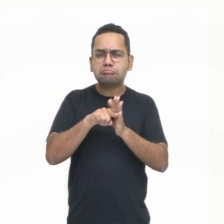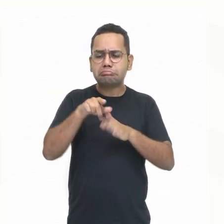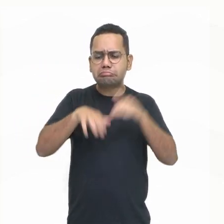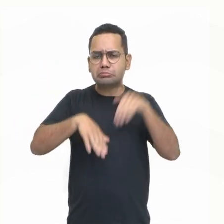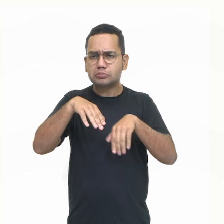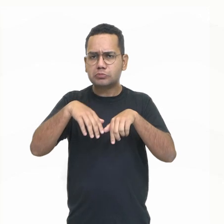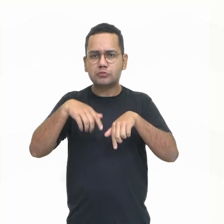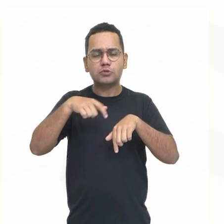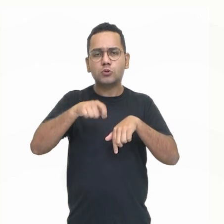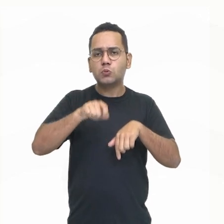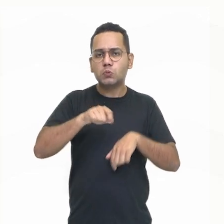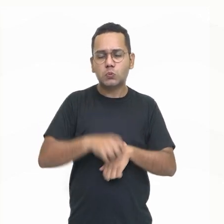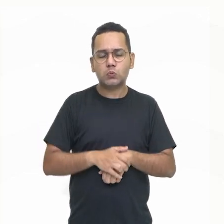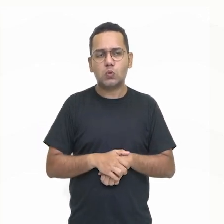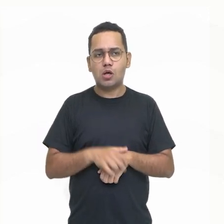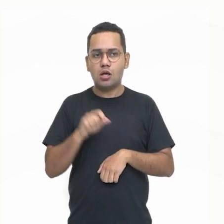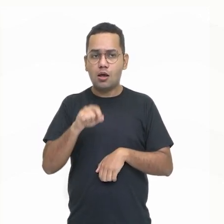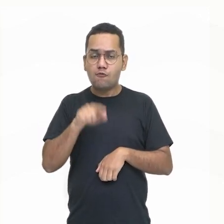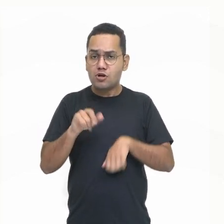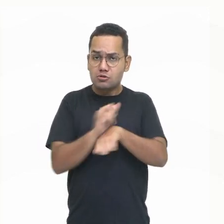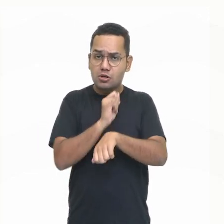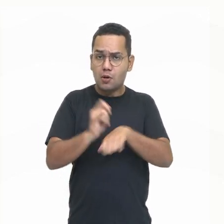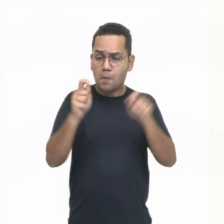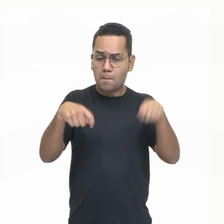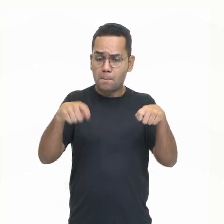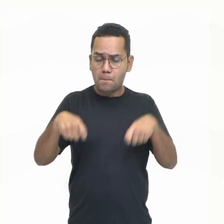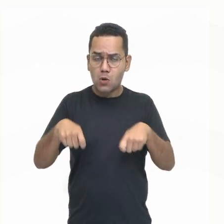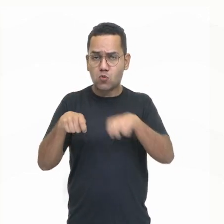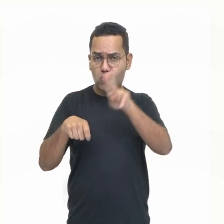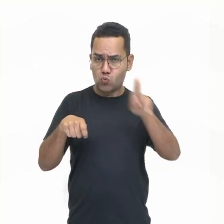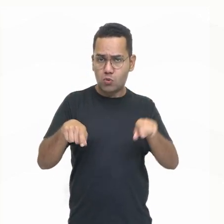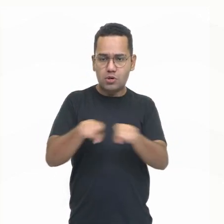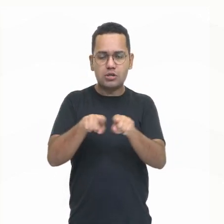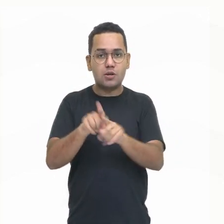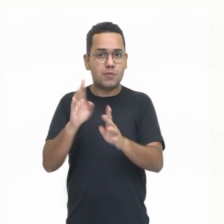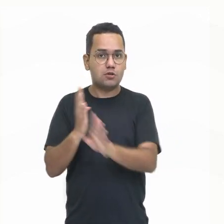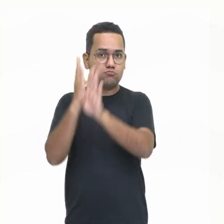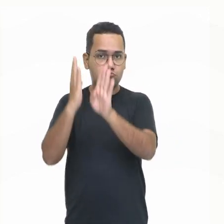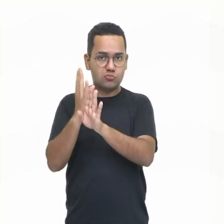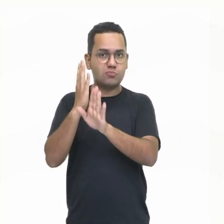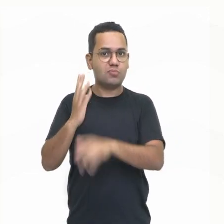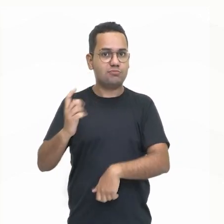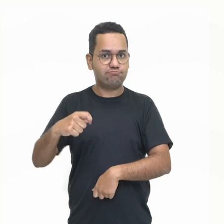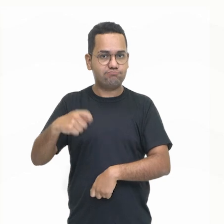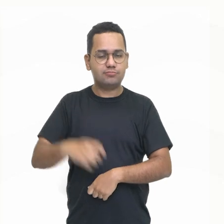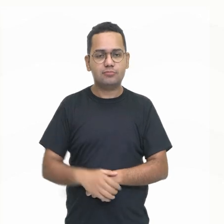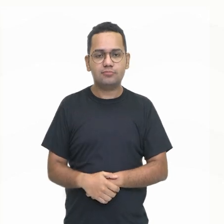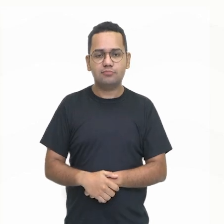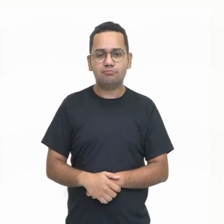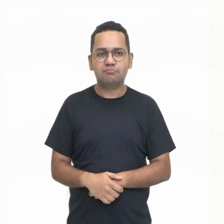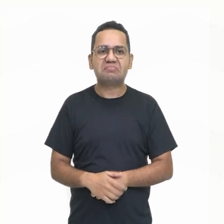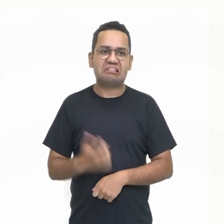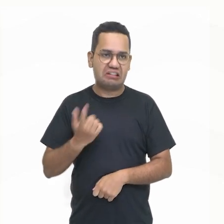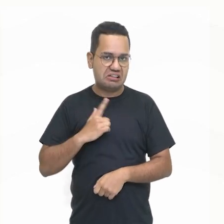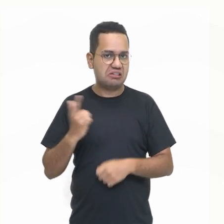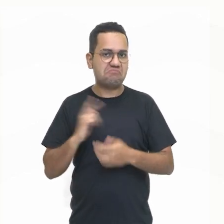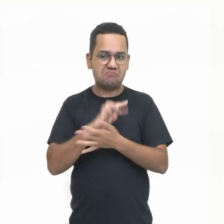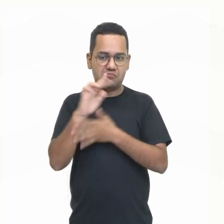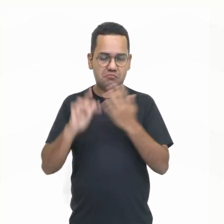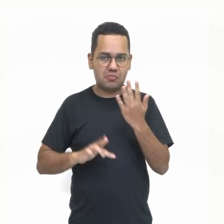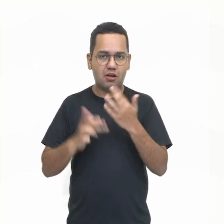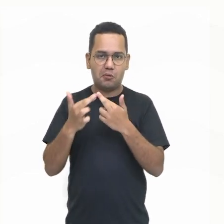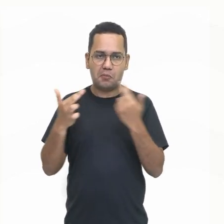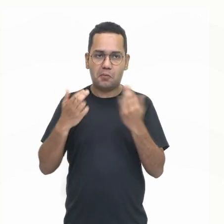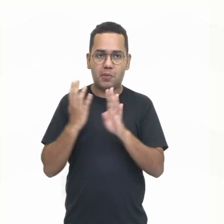e continuam sendo descobertos, né? É importante a gente falar que tem muita coisa ainda para descobrir, muita